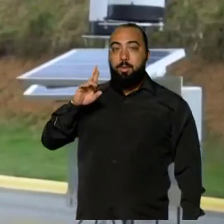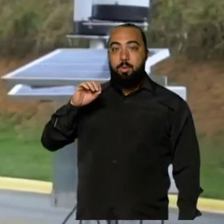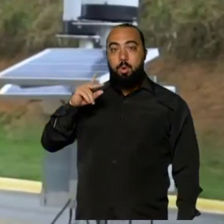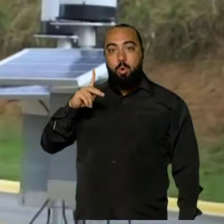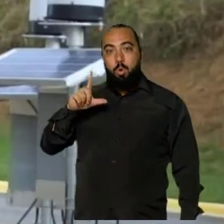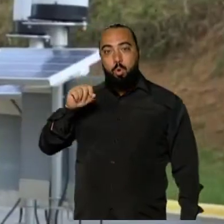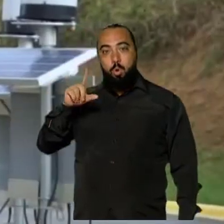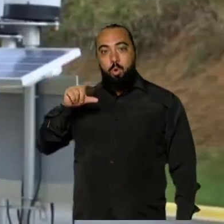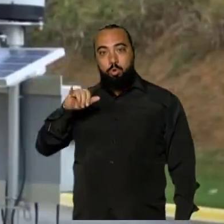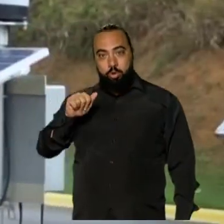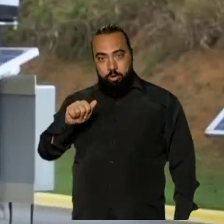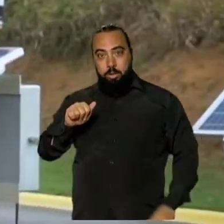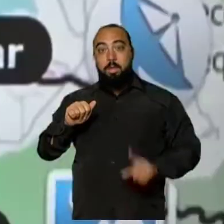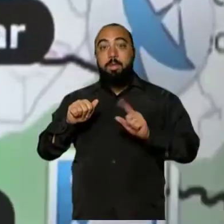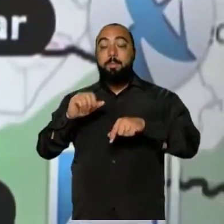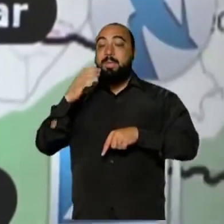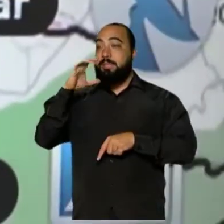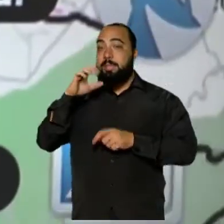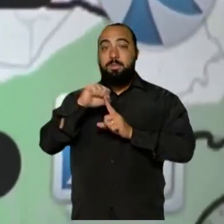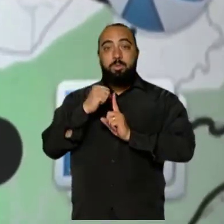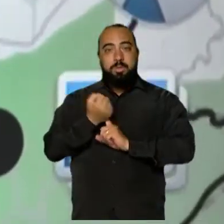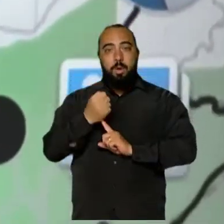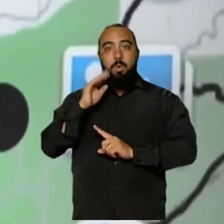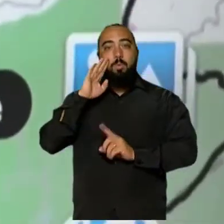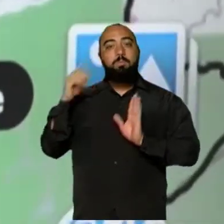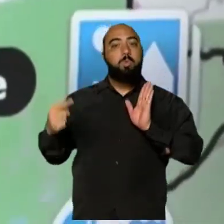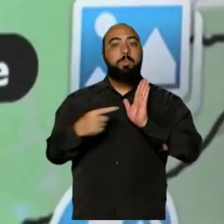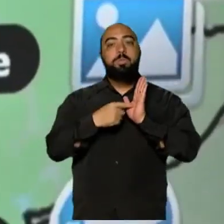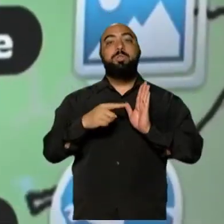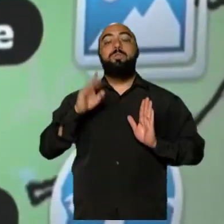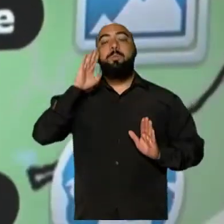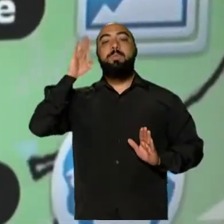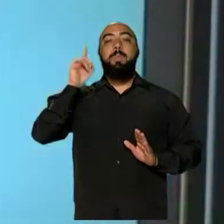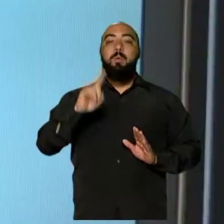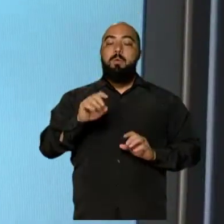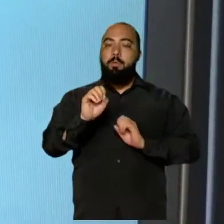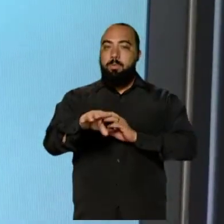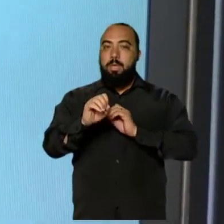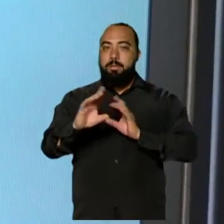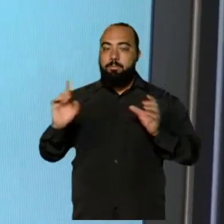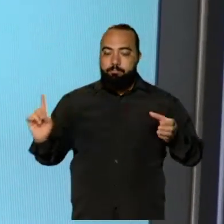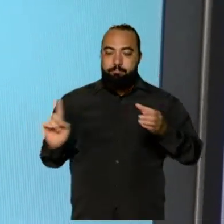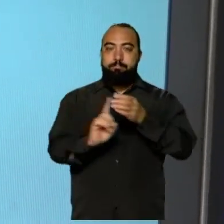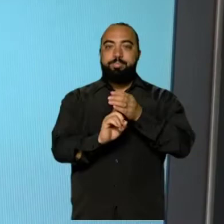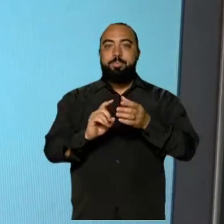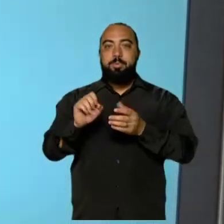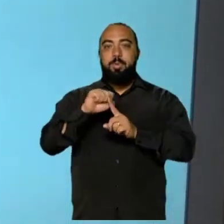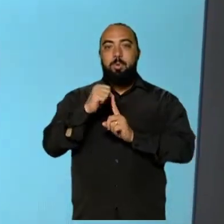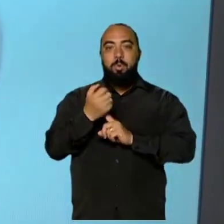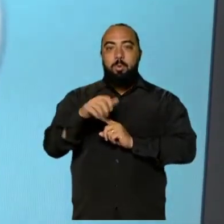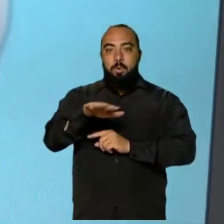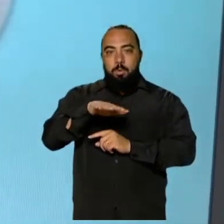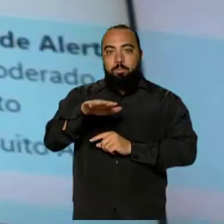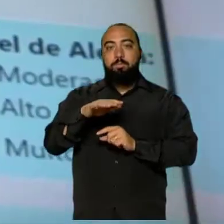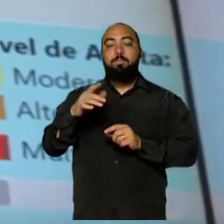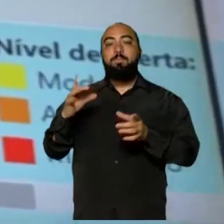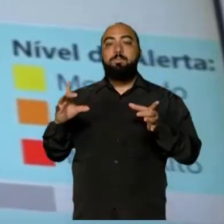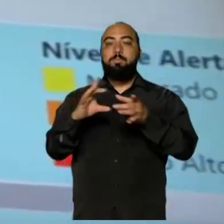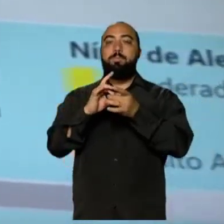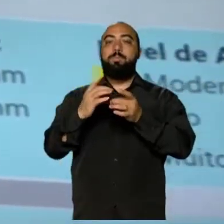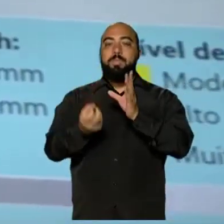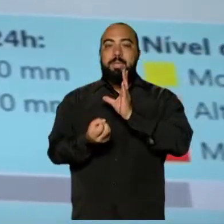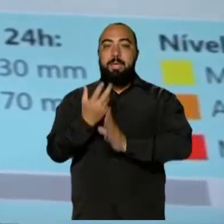ciência social, com um objetivo de educação e objetivo de engajamento da comunidade, é que nós conseguimos, de fato,